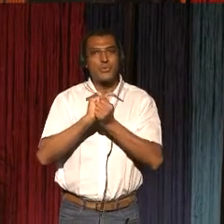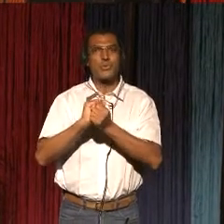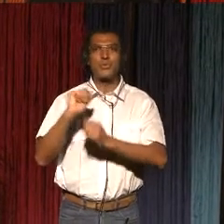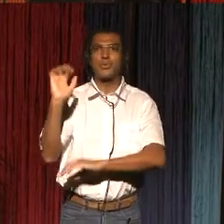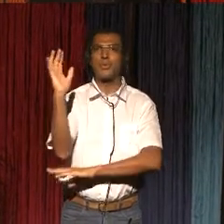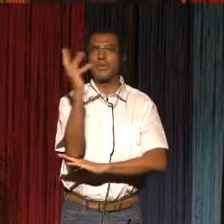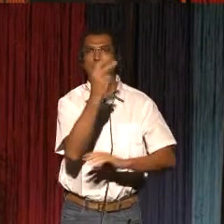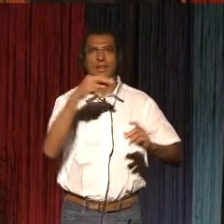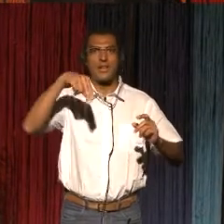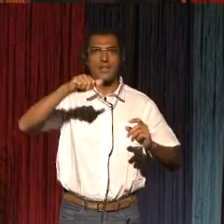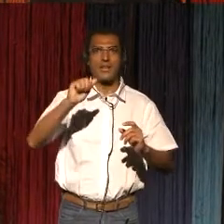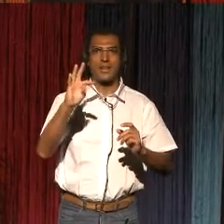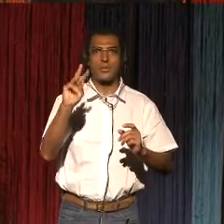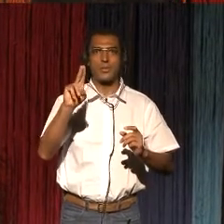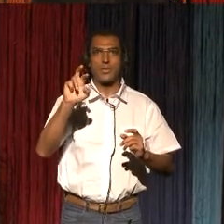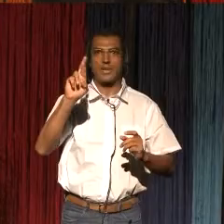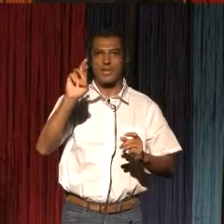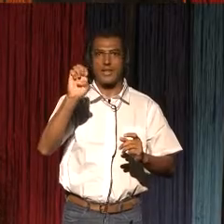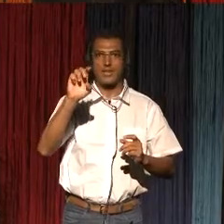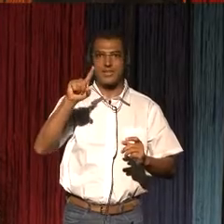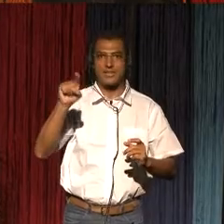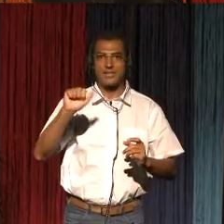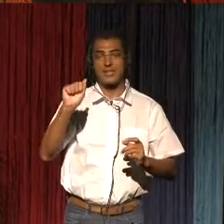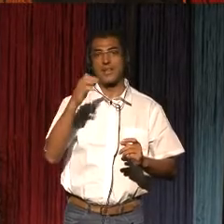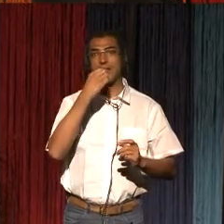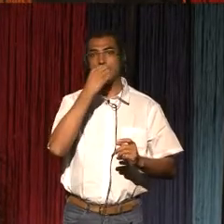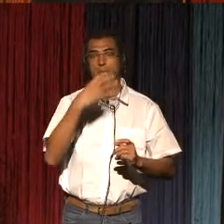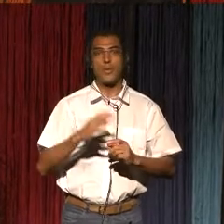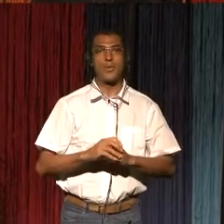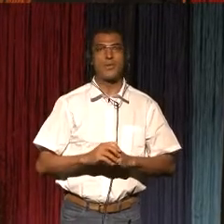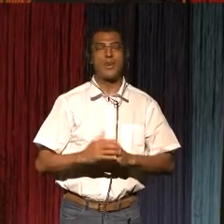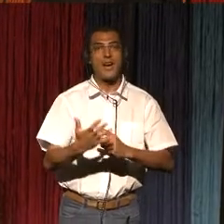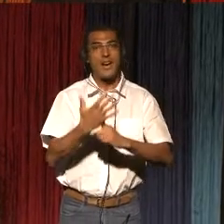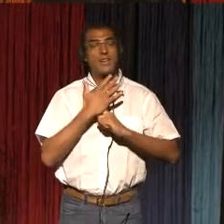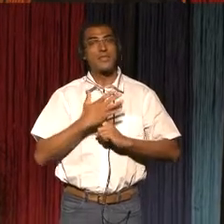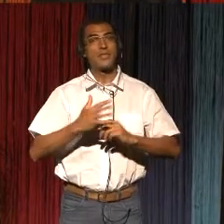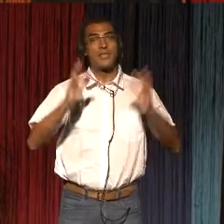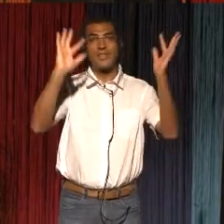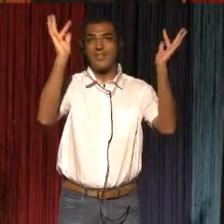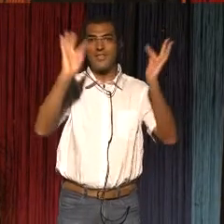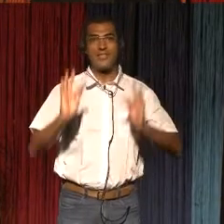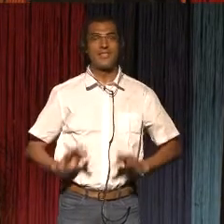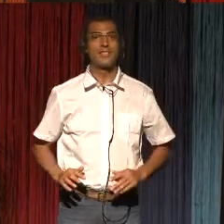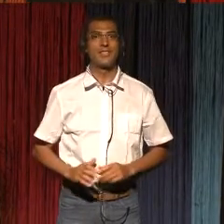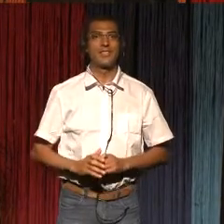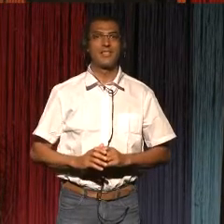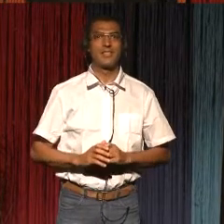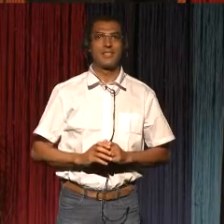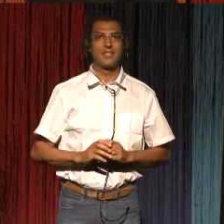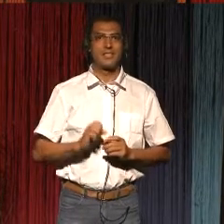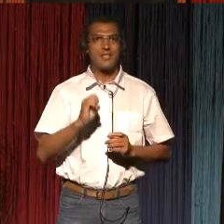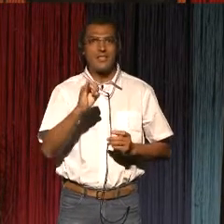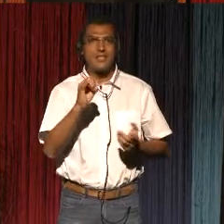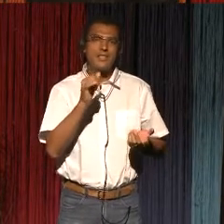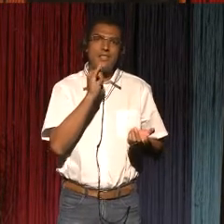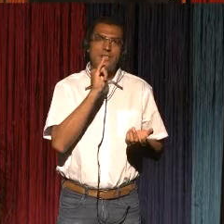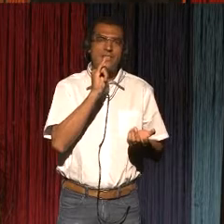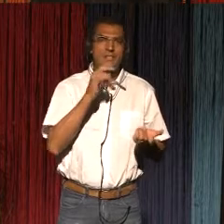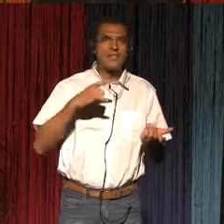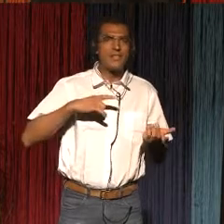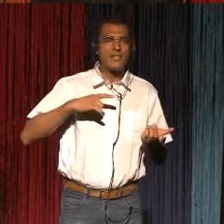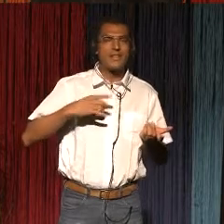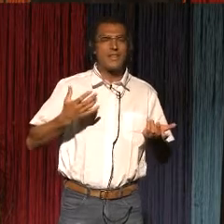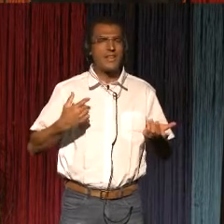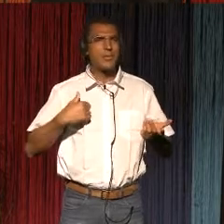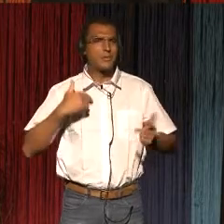Vejam que felicidade não é o oposto de você ficar sério. Quando a gente tem a sorte de trabalhar com algo que a